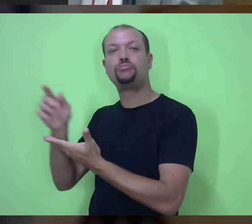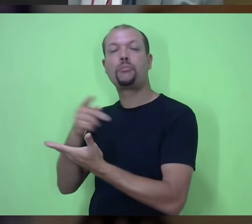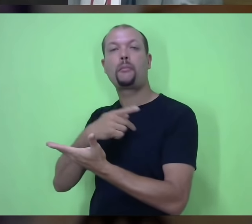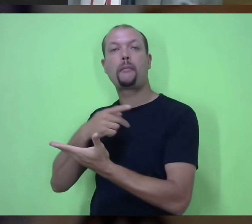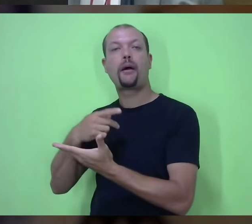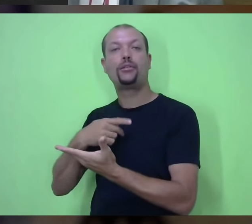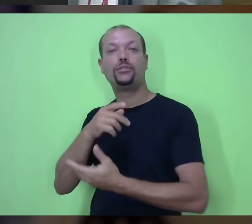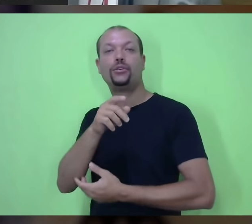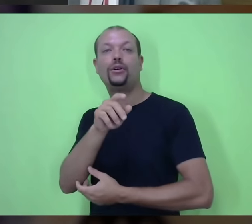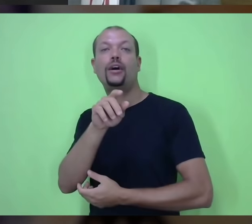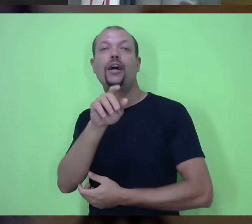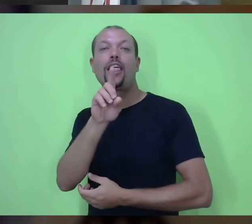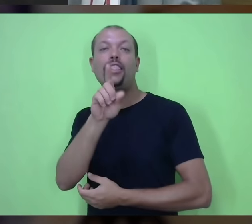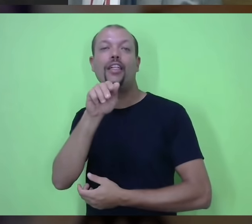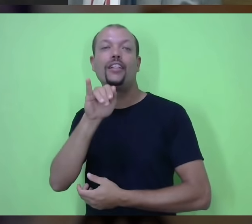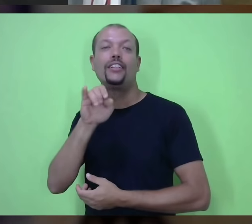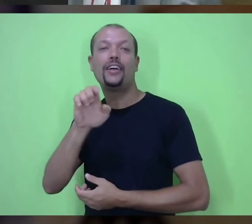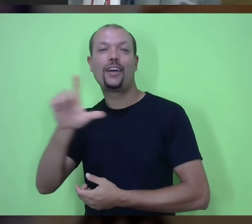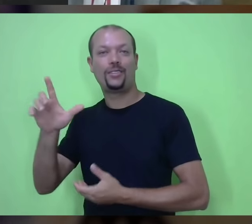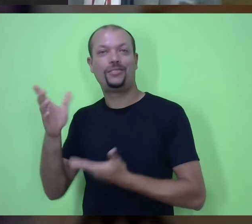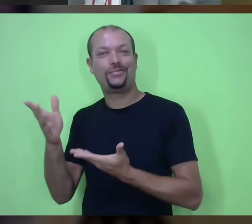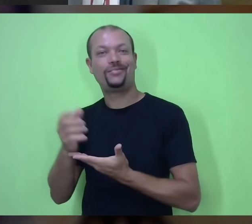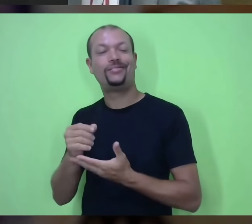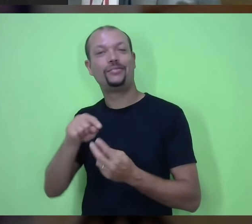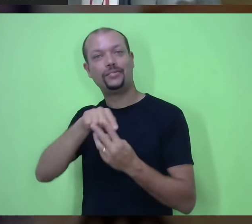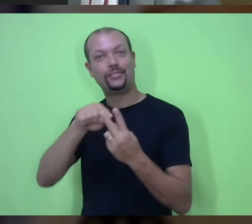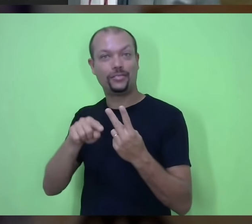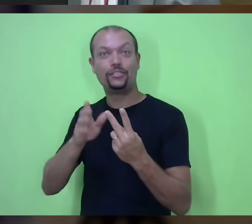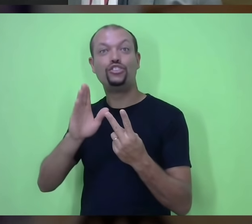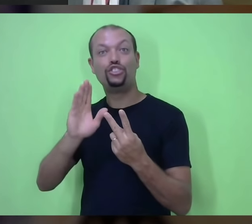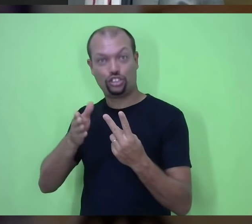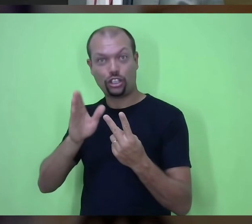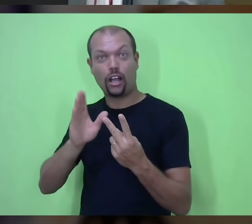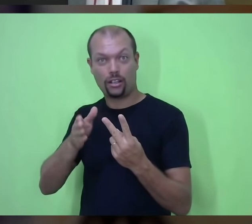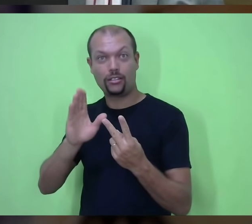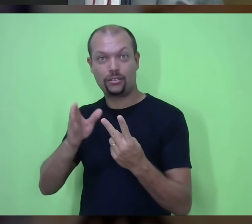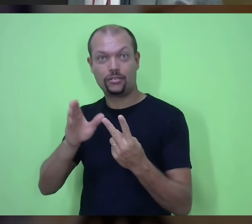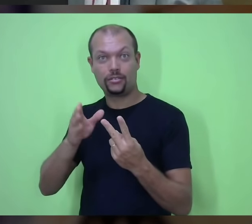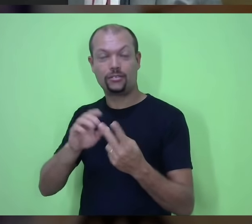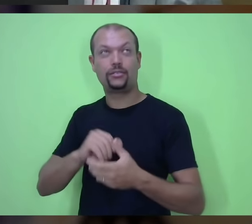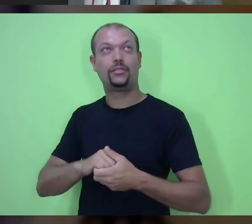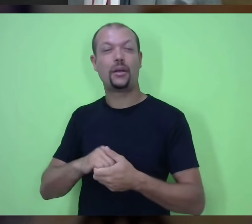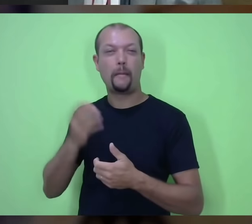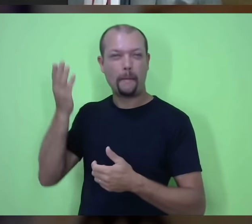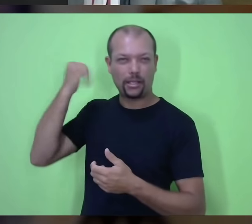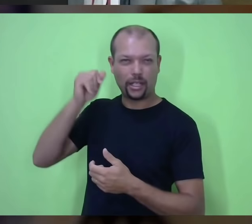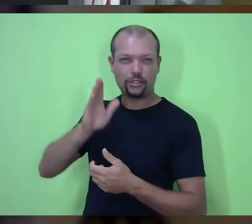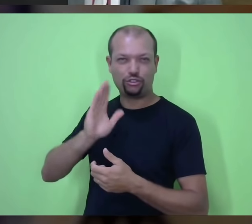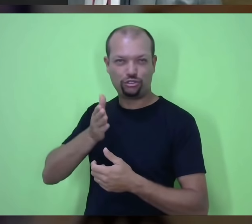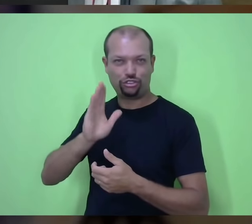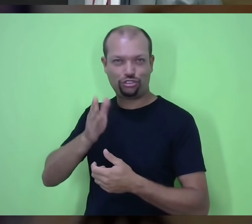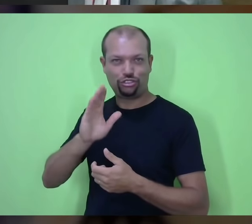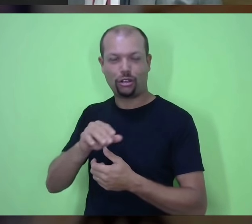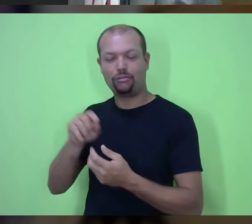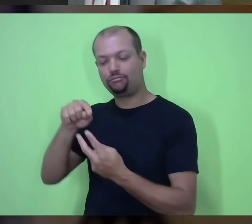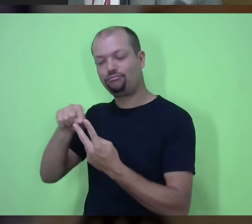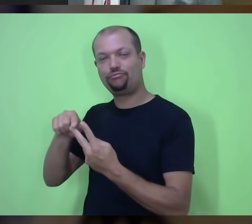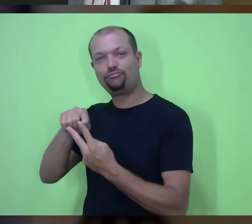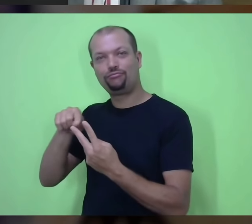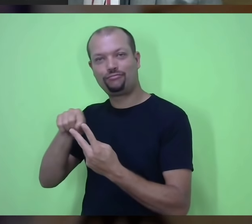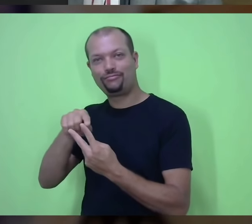pastor Gabriel Galvani. Estamos repetindo aqui uma dobradinha que fizemos na temporada passada. O